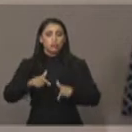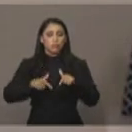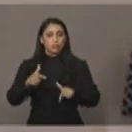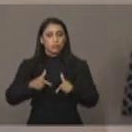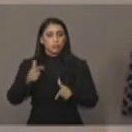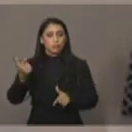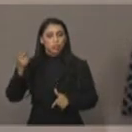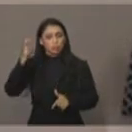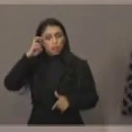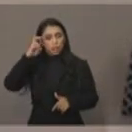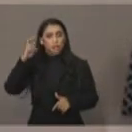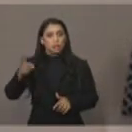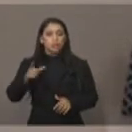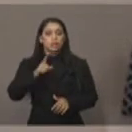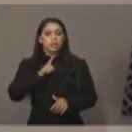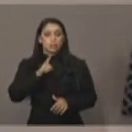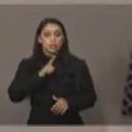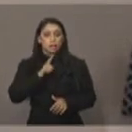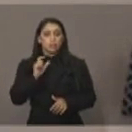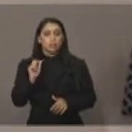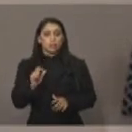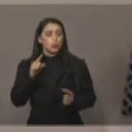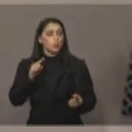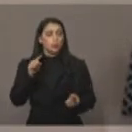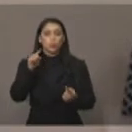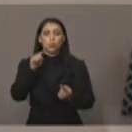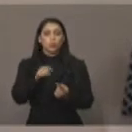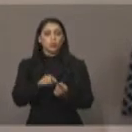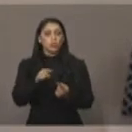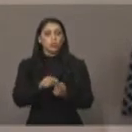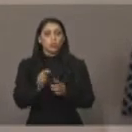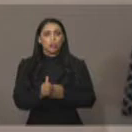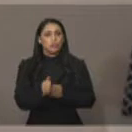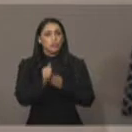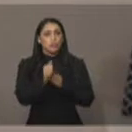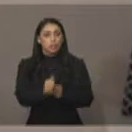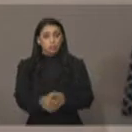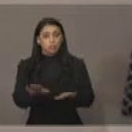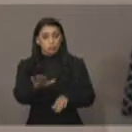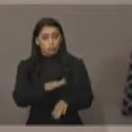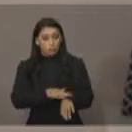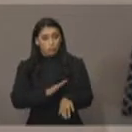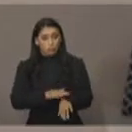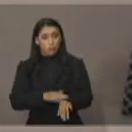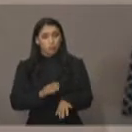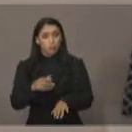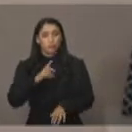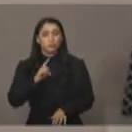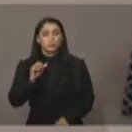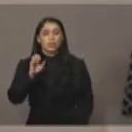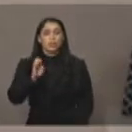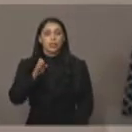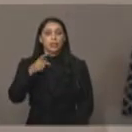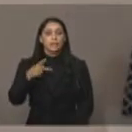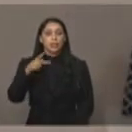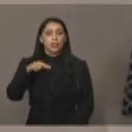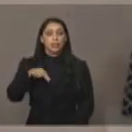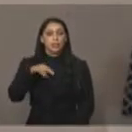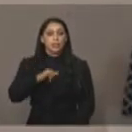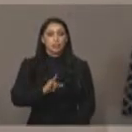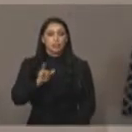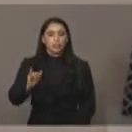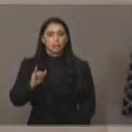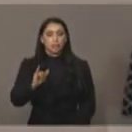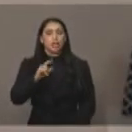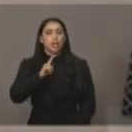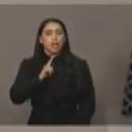inteligência, além de estabelecer seus pressupostos, objetivos, diretrizes no âmbito do SISBIN. É PNI, excelências, que elucida que o desempenho da